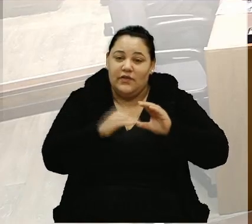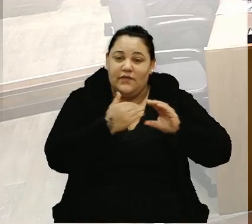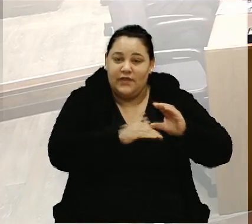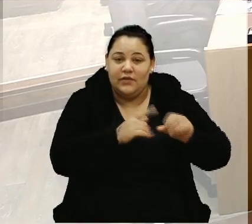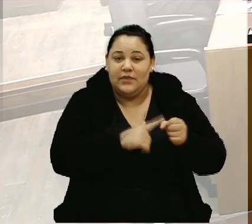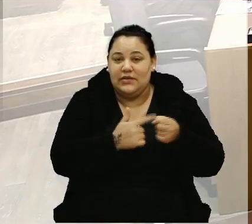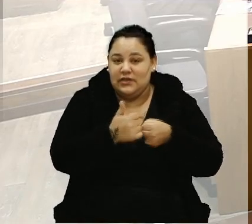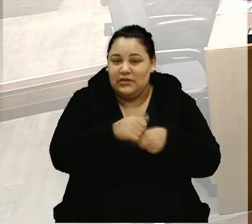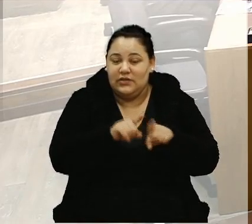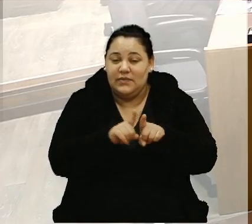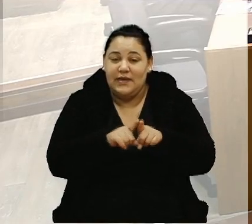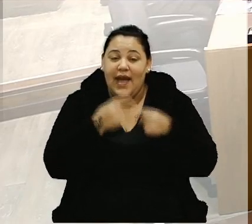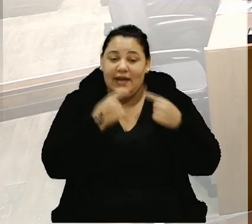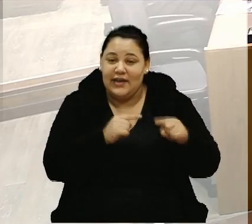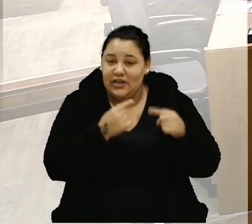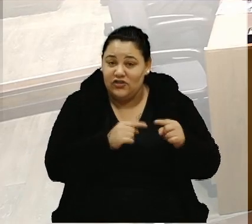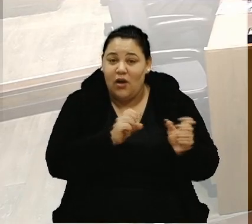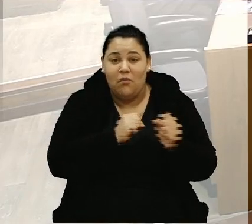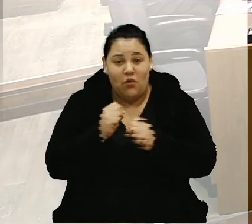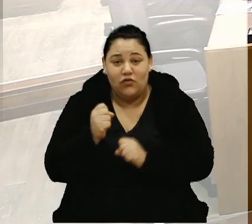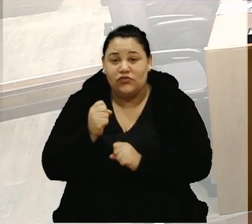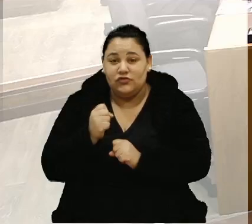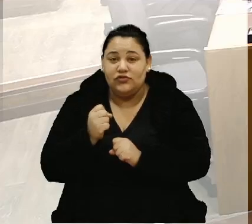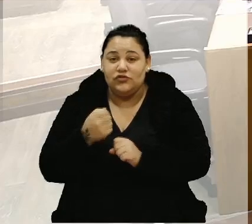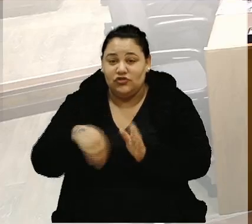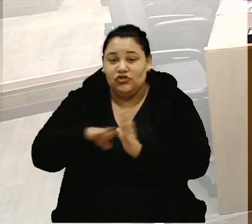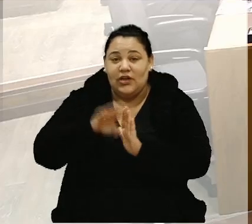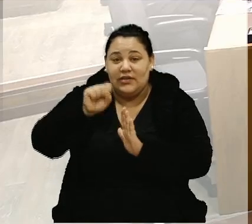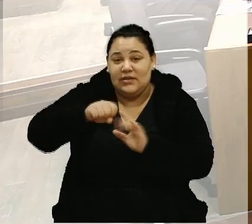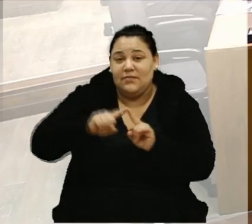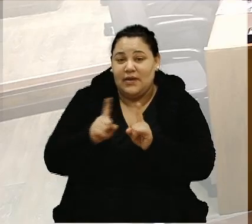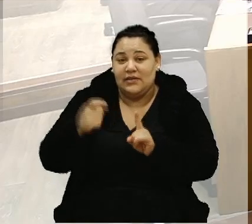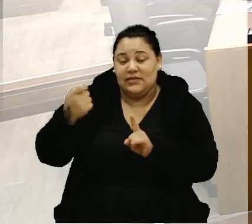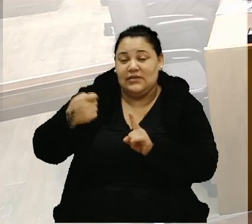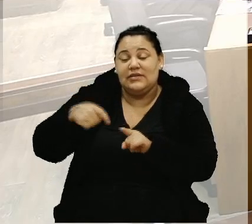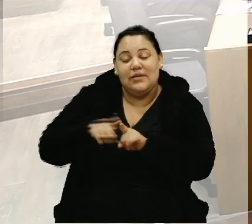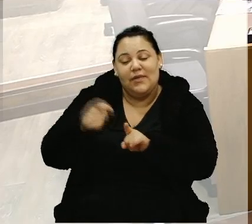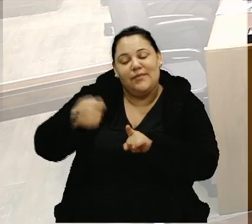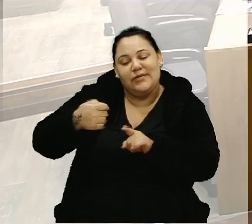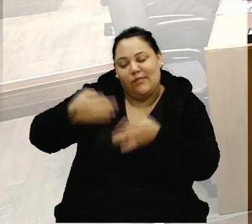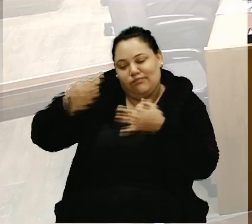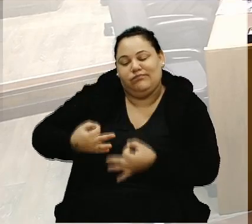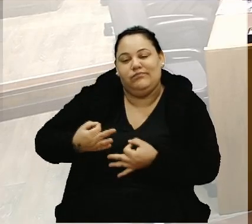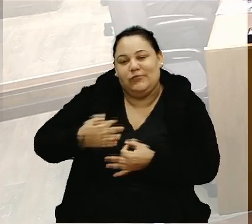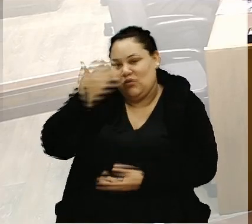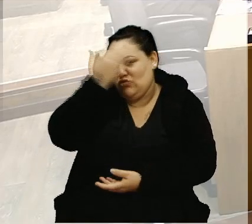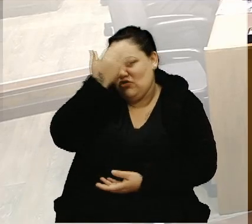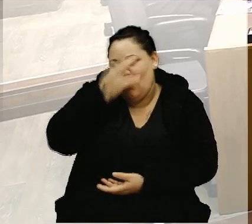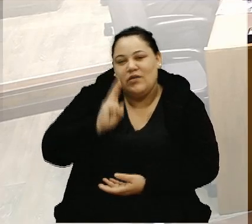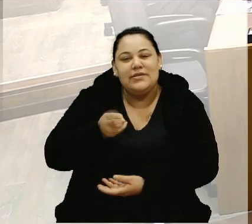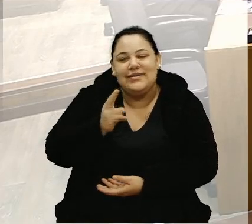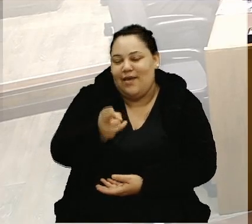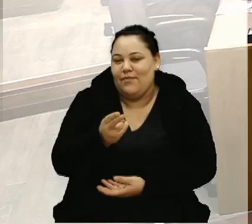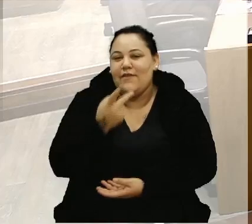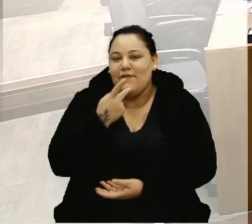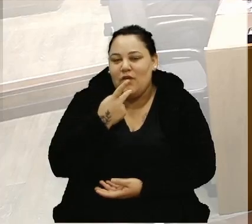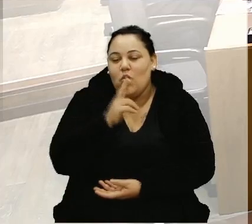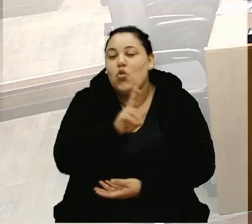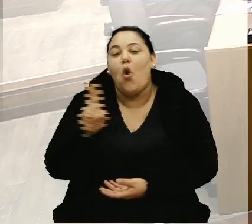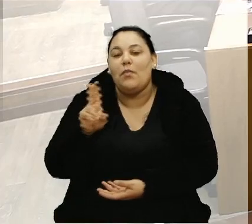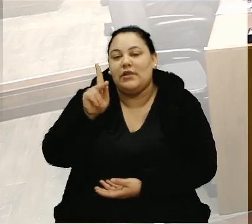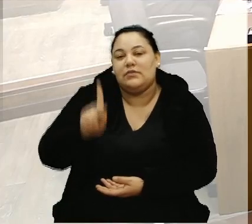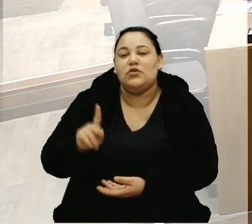Então, a crítica ela pode vir, mas também tem que se fazer justiça, que o prefeito de Ló sempre comenta